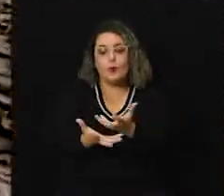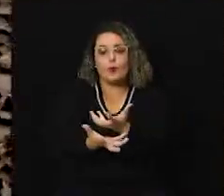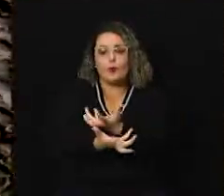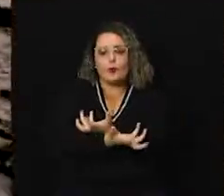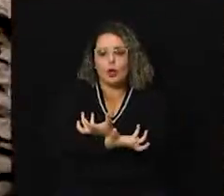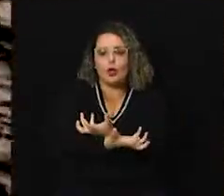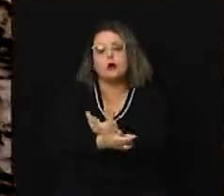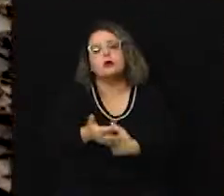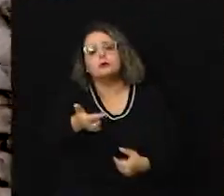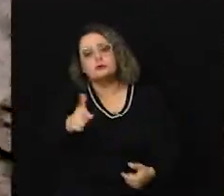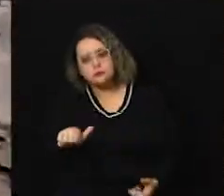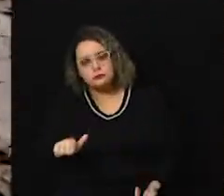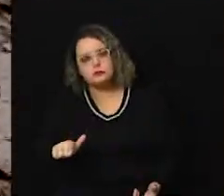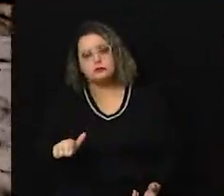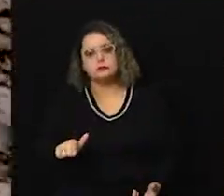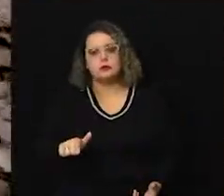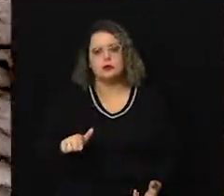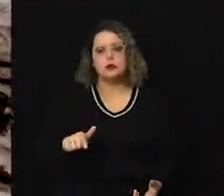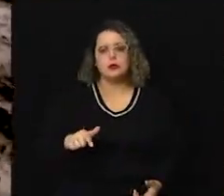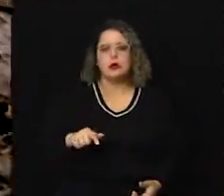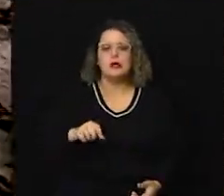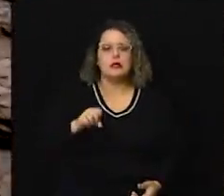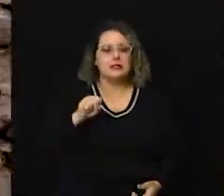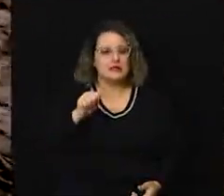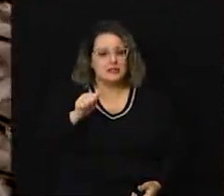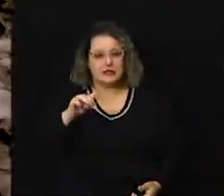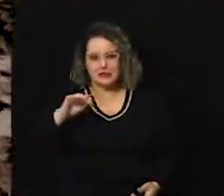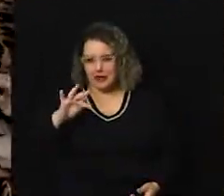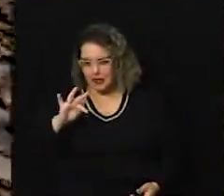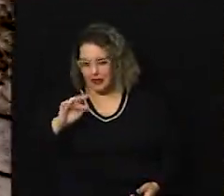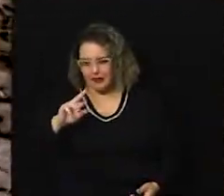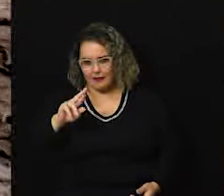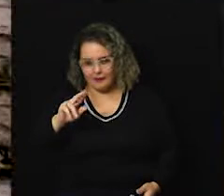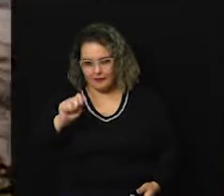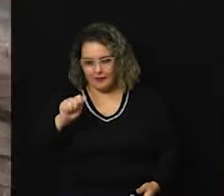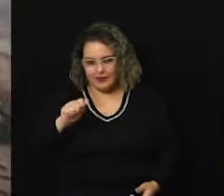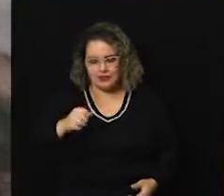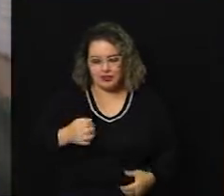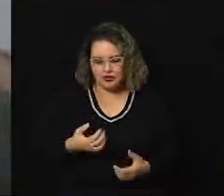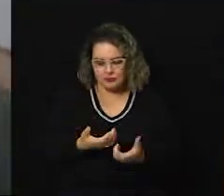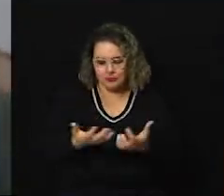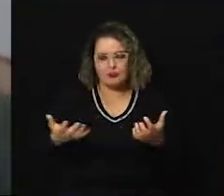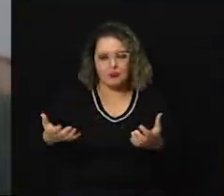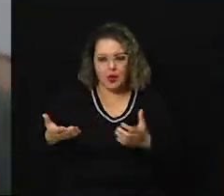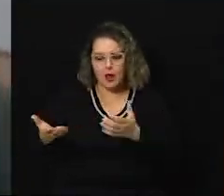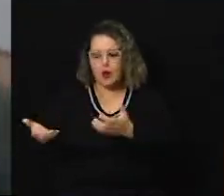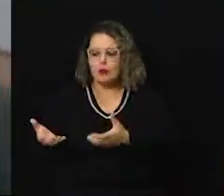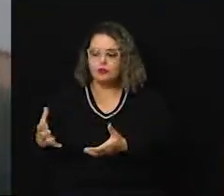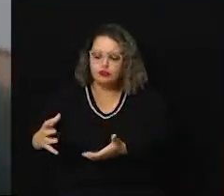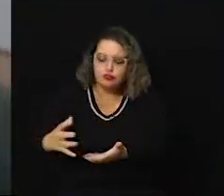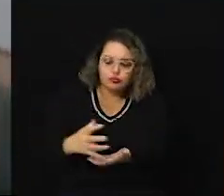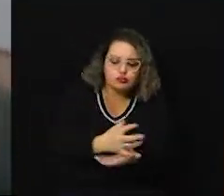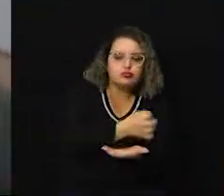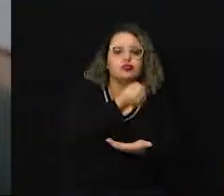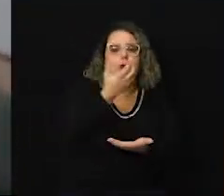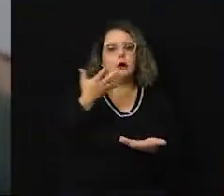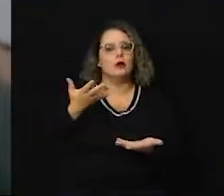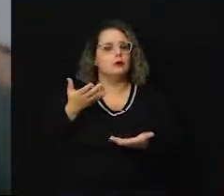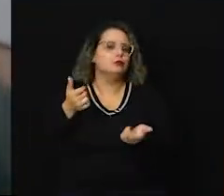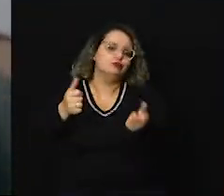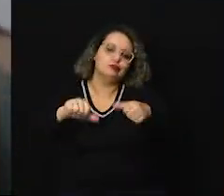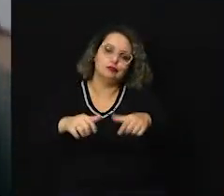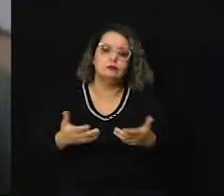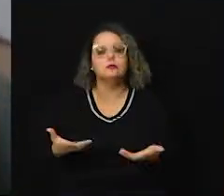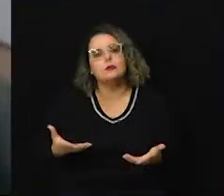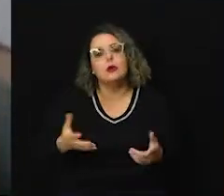seca mais prolongados causando quebras de safras né então você tem uma série de impactos já acontecendo levanto a